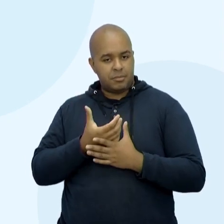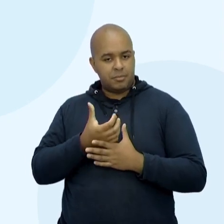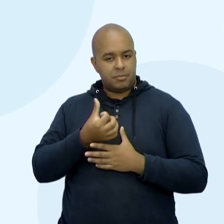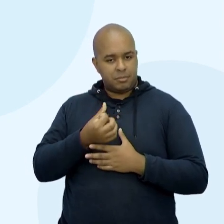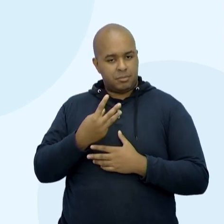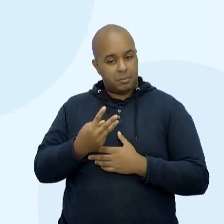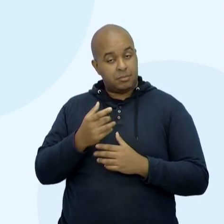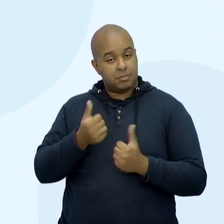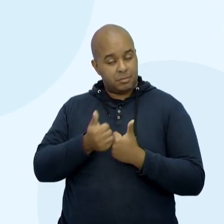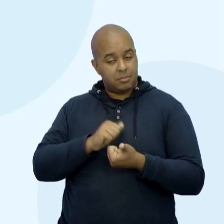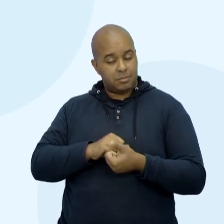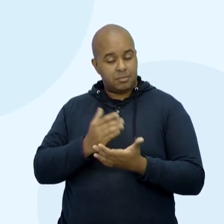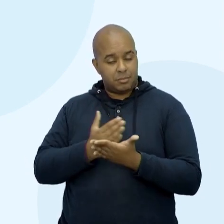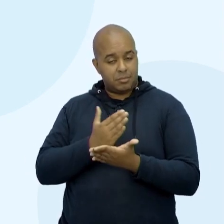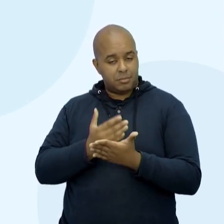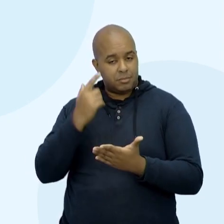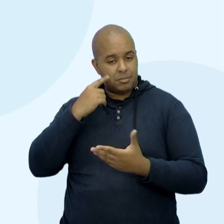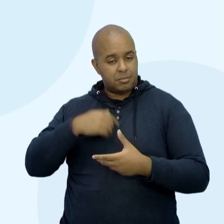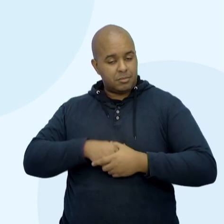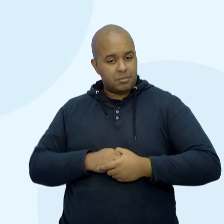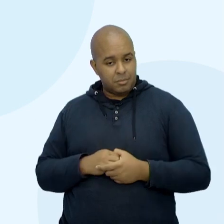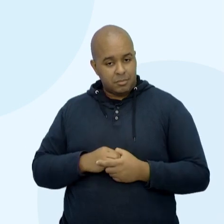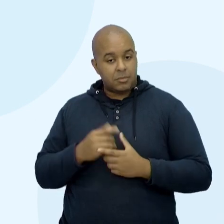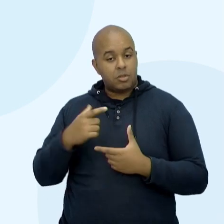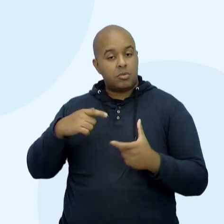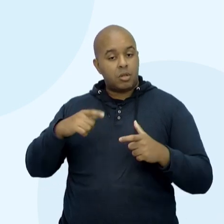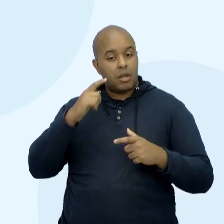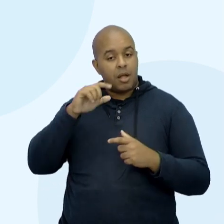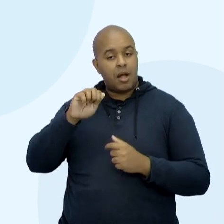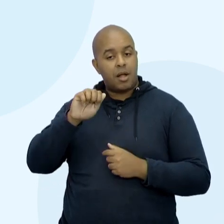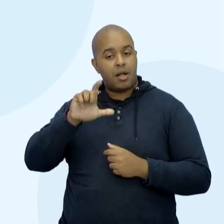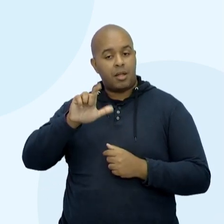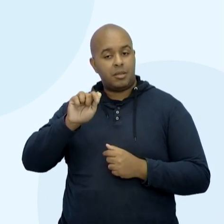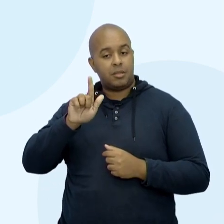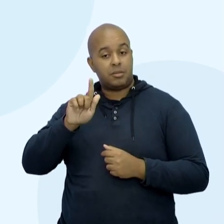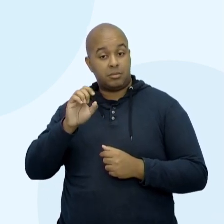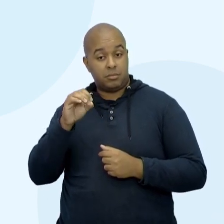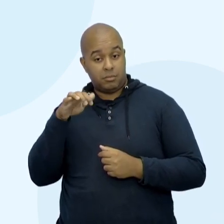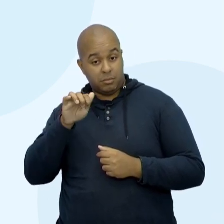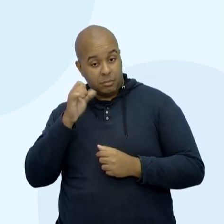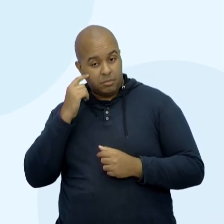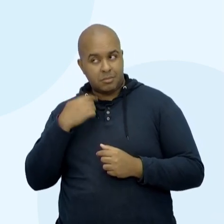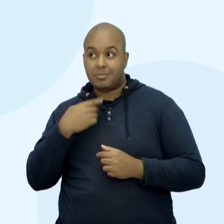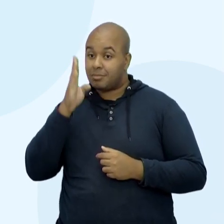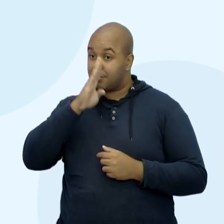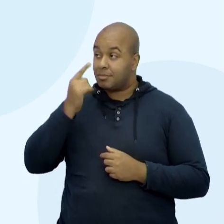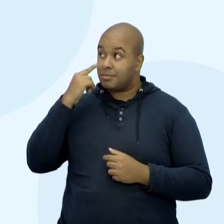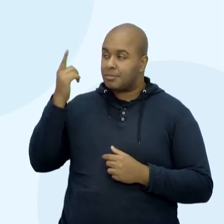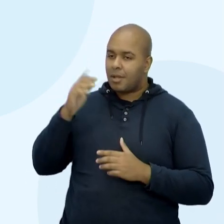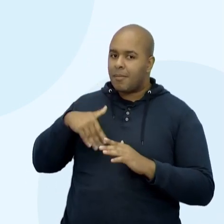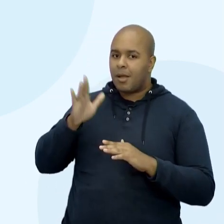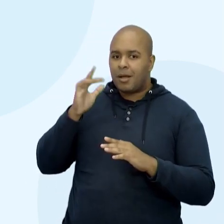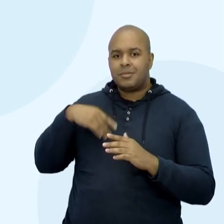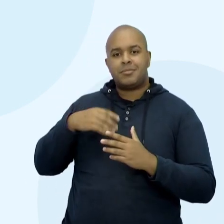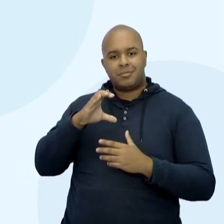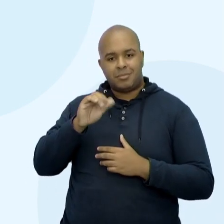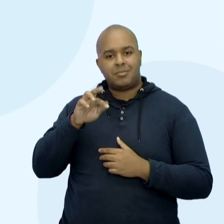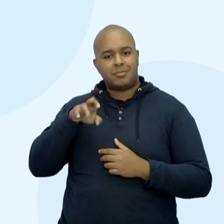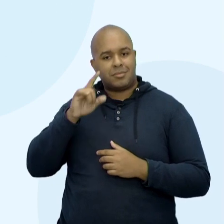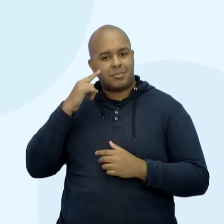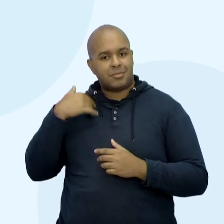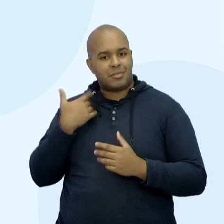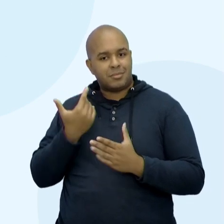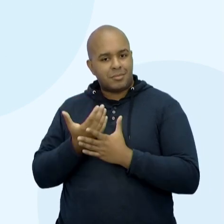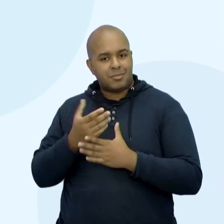de 63 do clássico do Graciliano Ramos. Alagoas. Ó o Brasil no cinema, mais Ceará. Terra